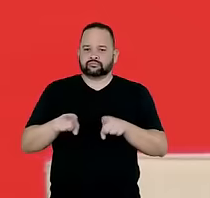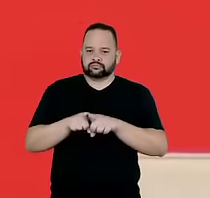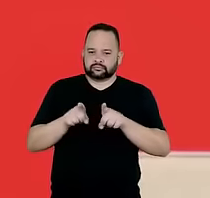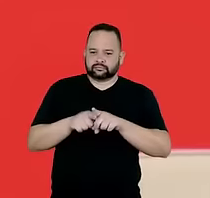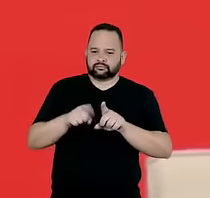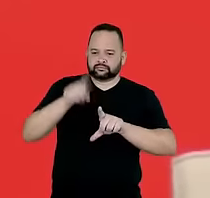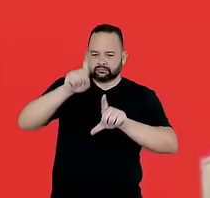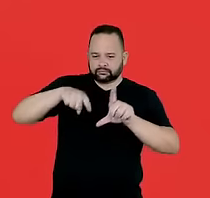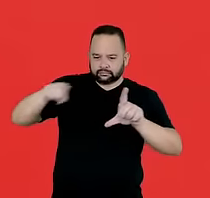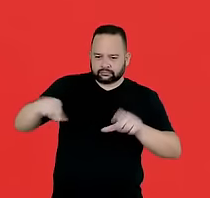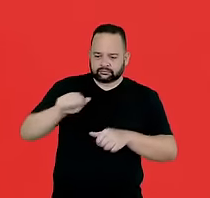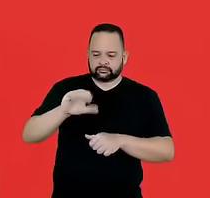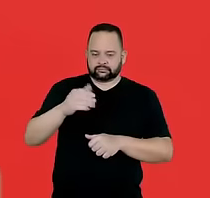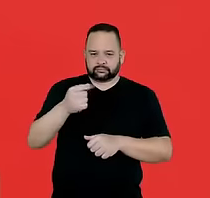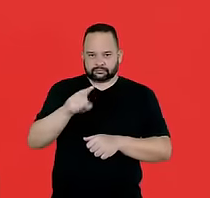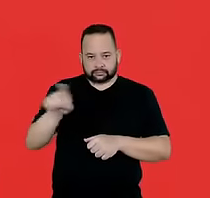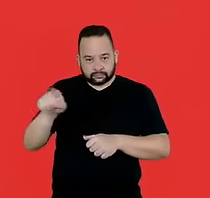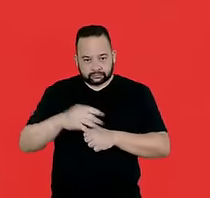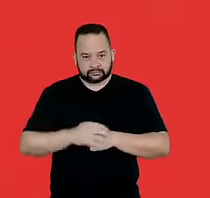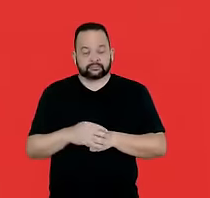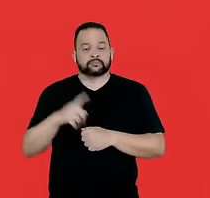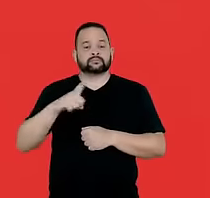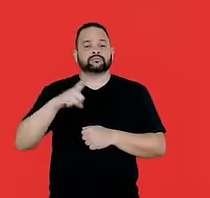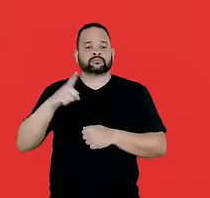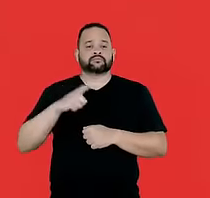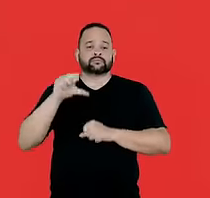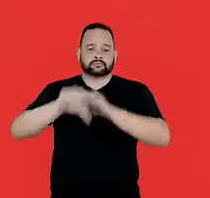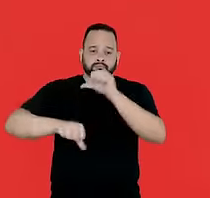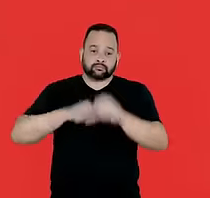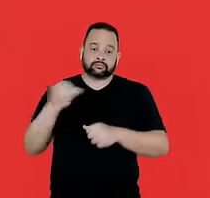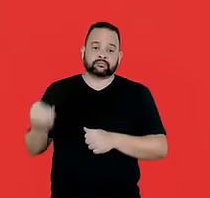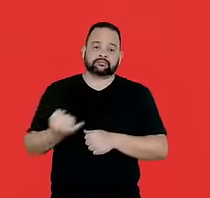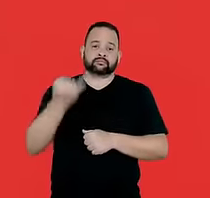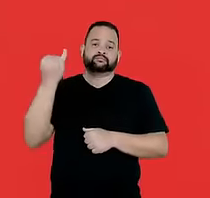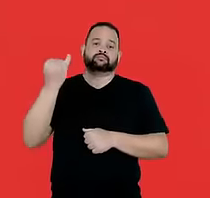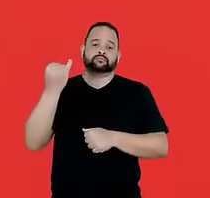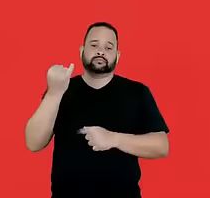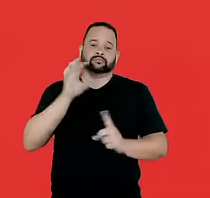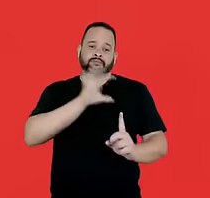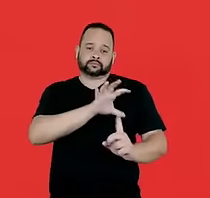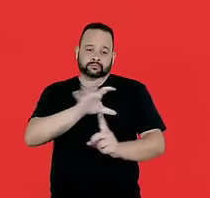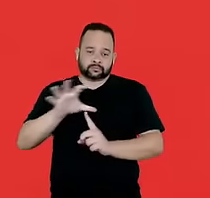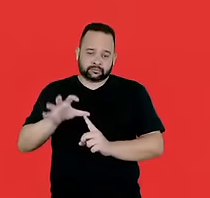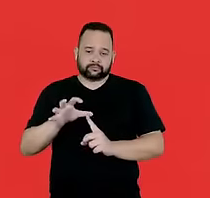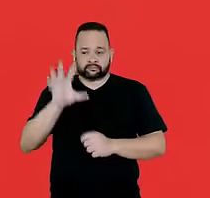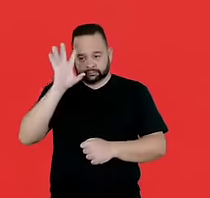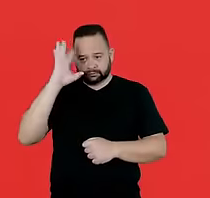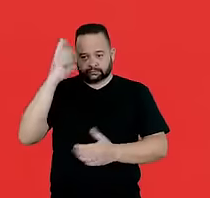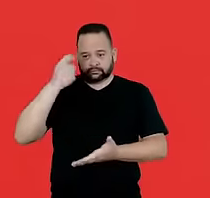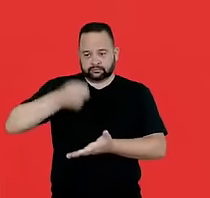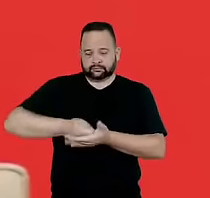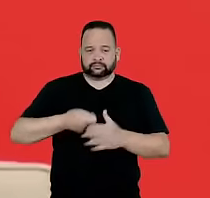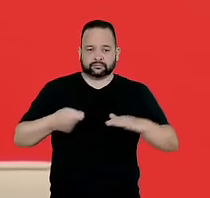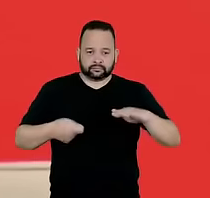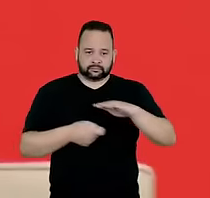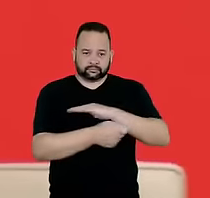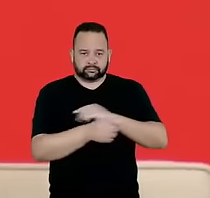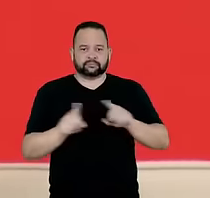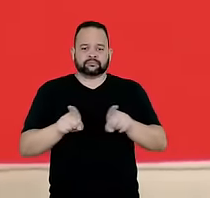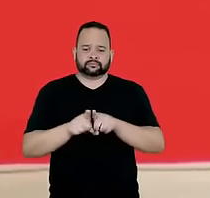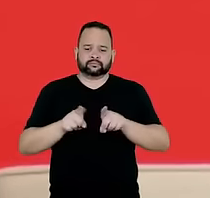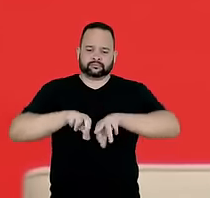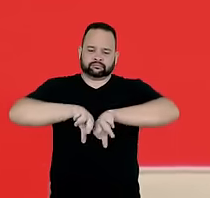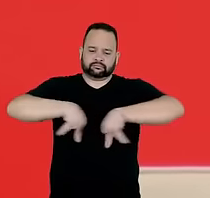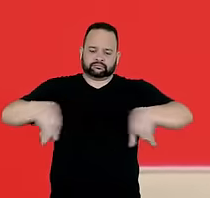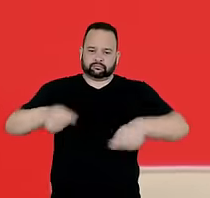certamente eh impacta na nossa decisão não só de decisão de investimento decisões de Negócios em geral não tô nem falando só